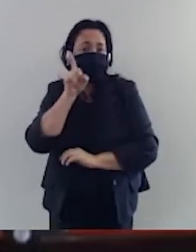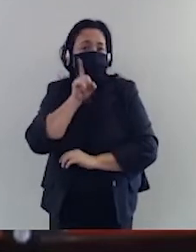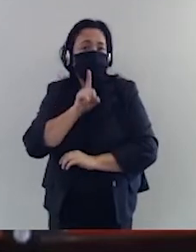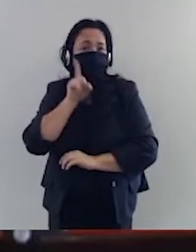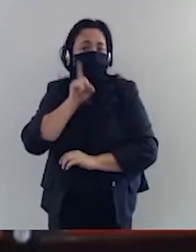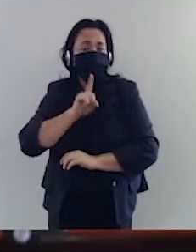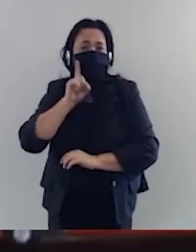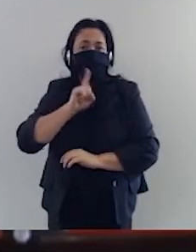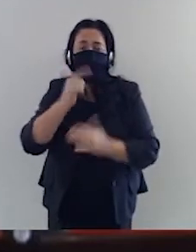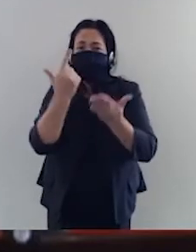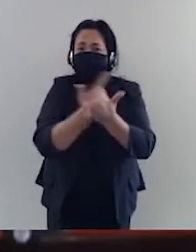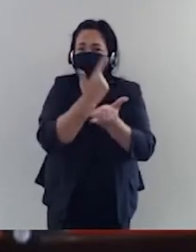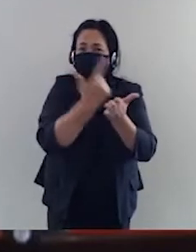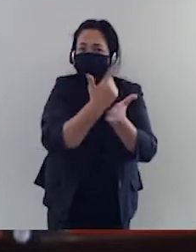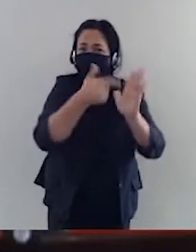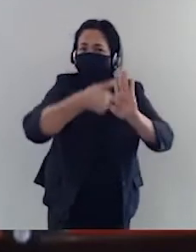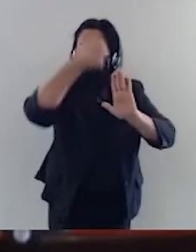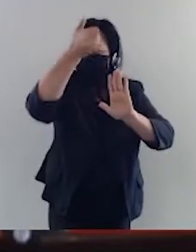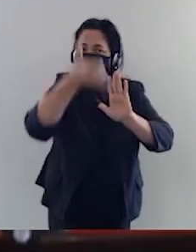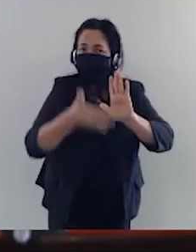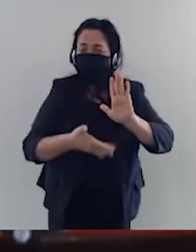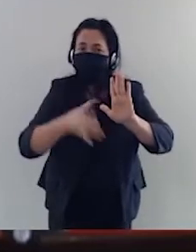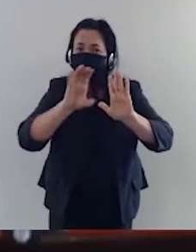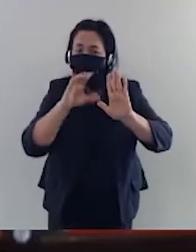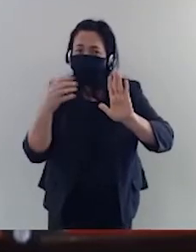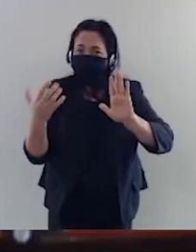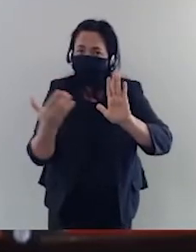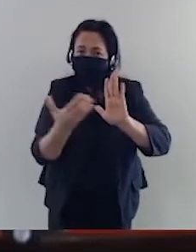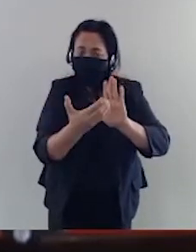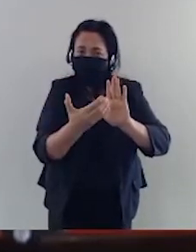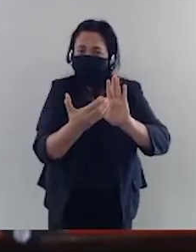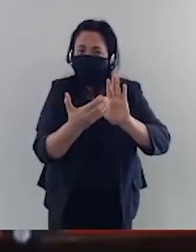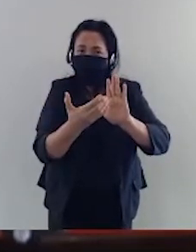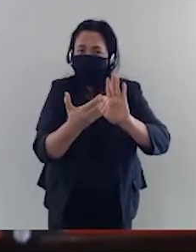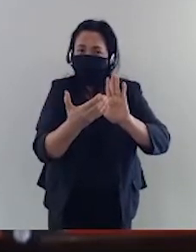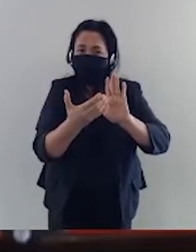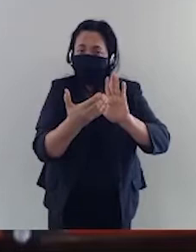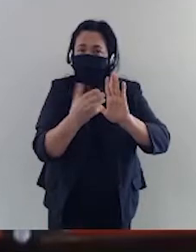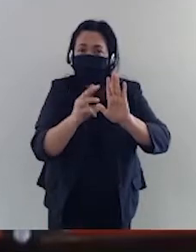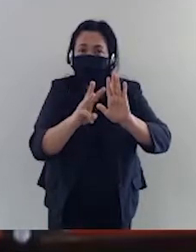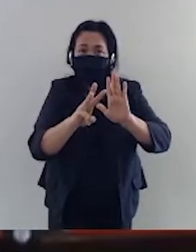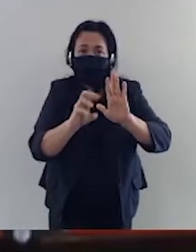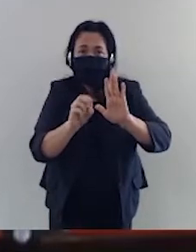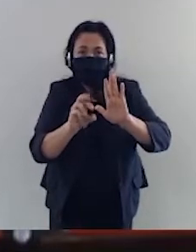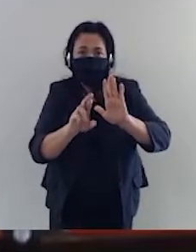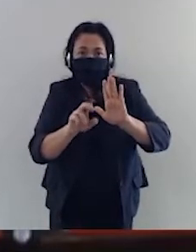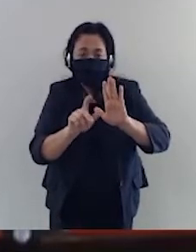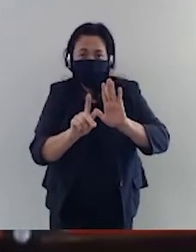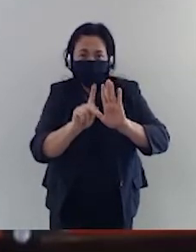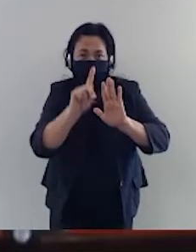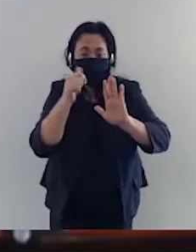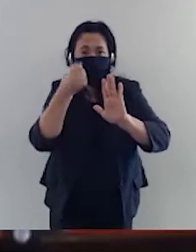nesse livro e nas suas conferências o grande Ronald Dworkin? Ele disse que estava